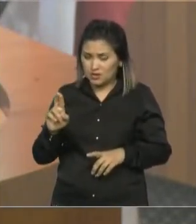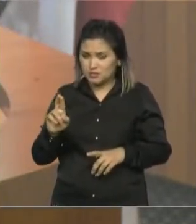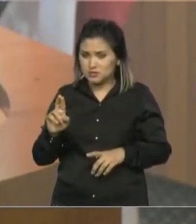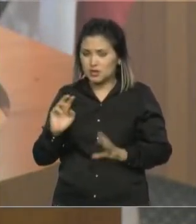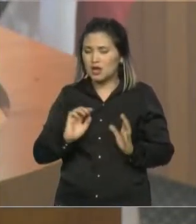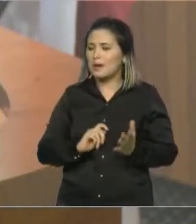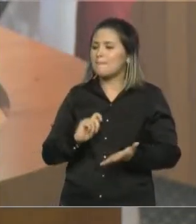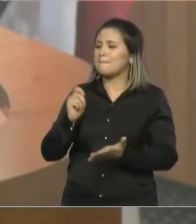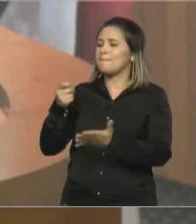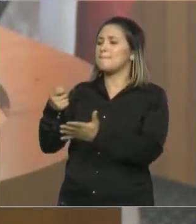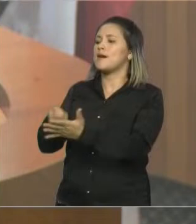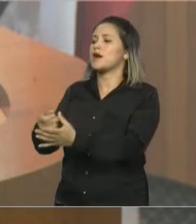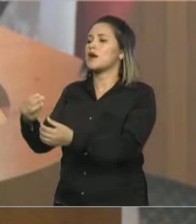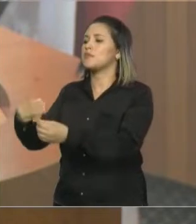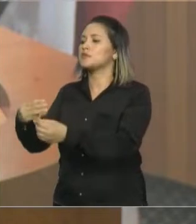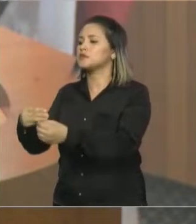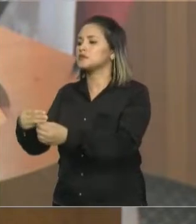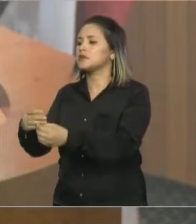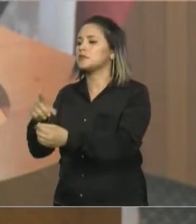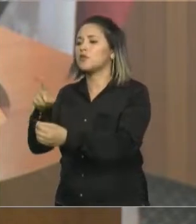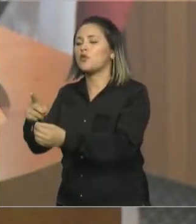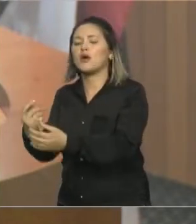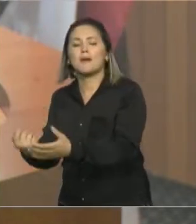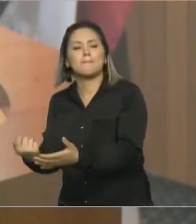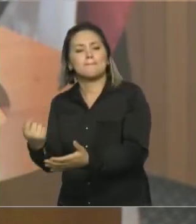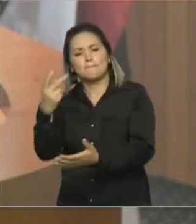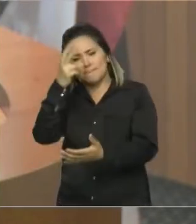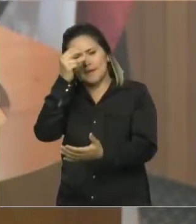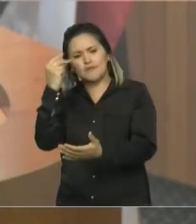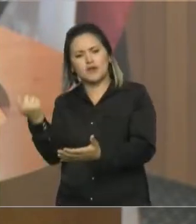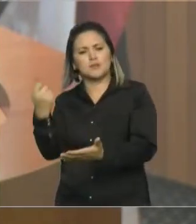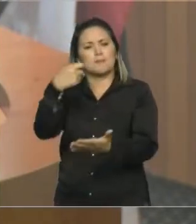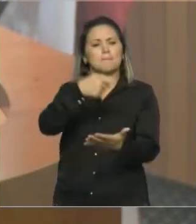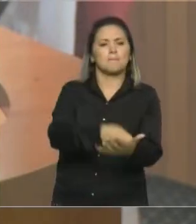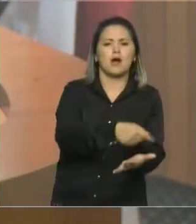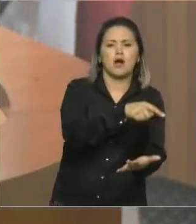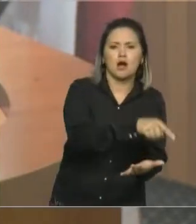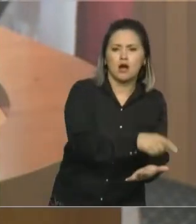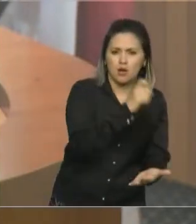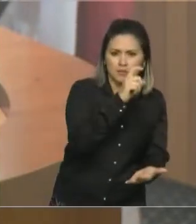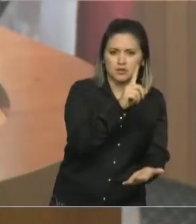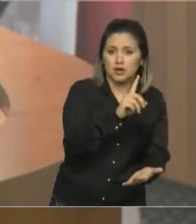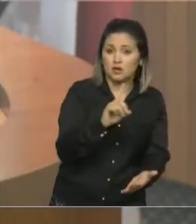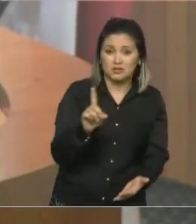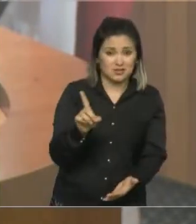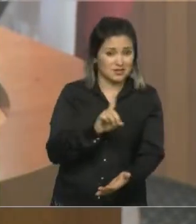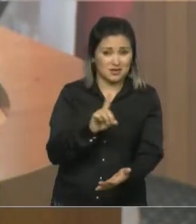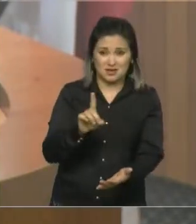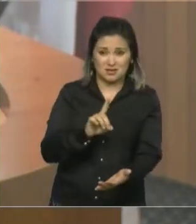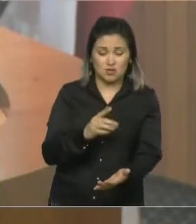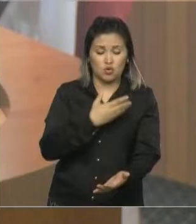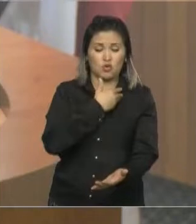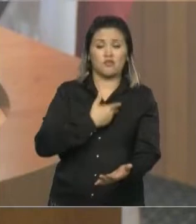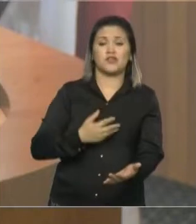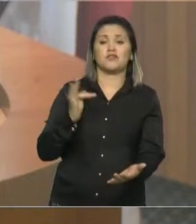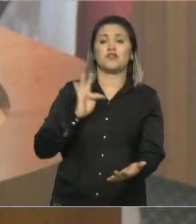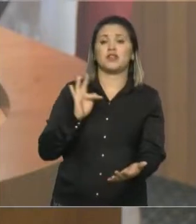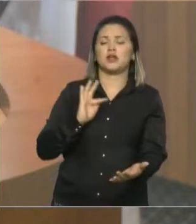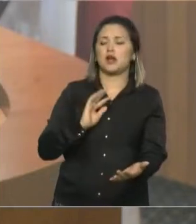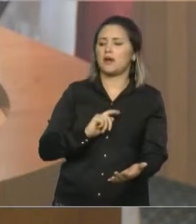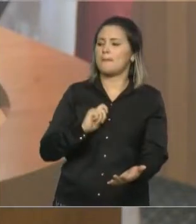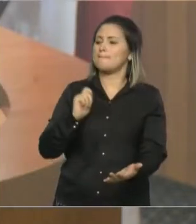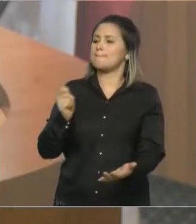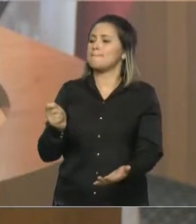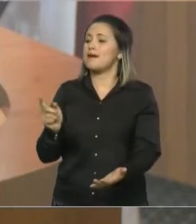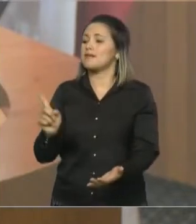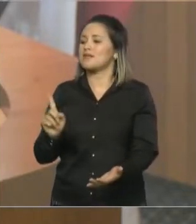descontado do teto dele, do repasse de ICMS. De modo que, durante todo esse tempo, o